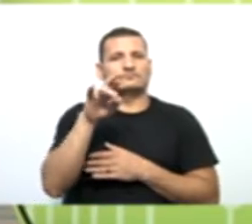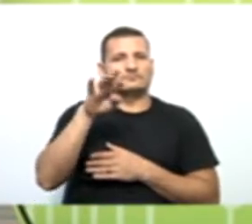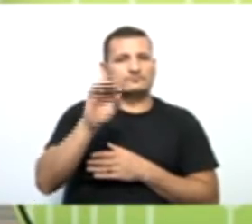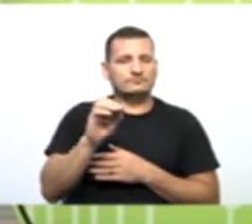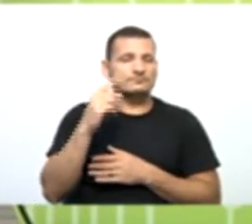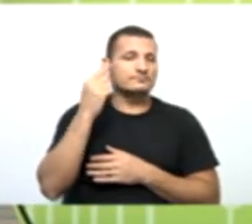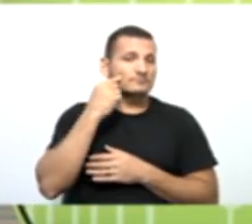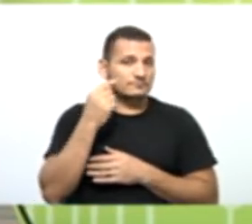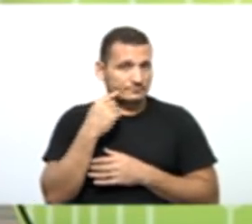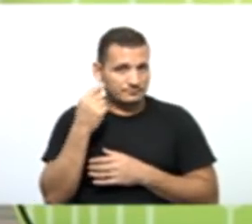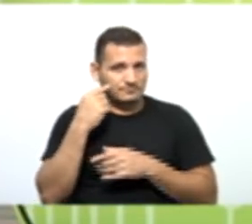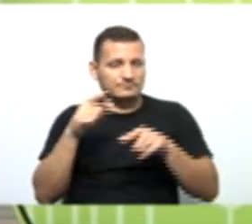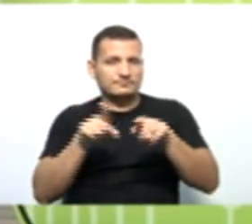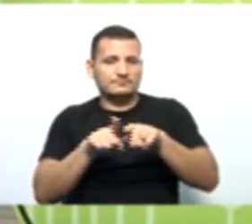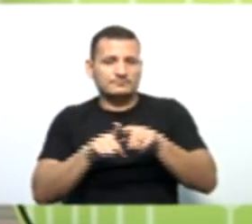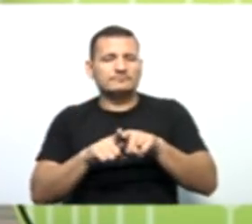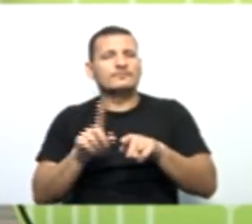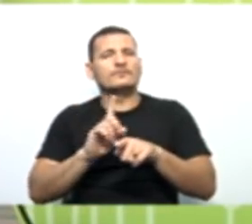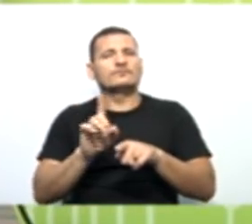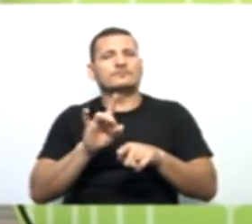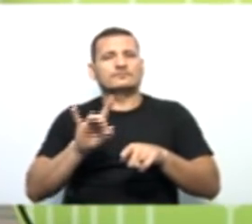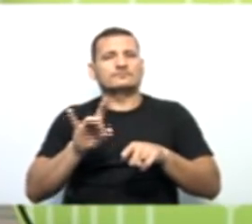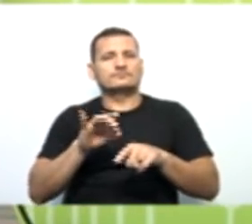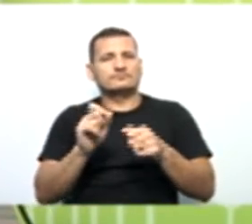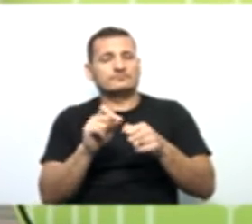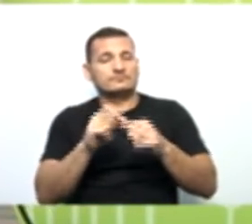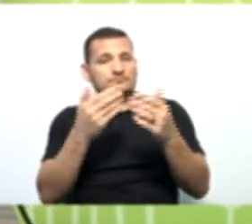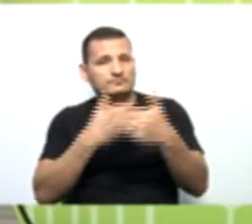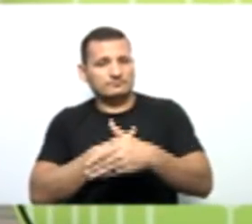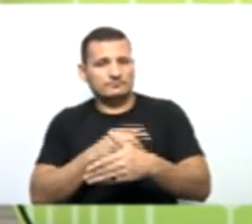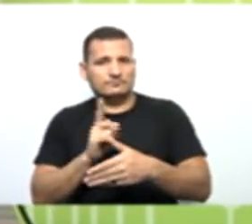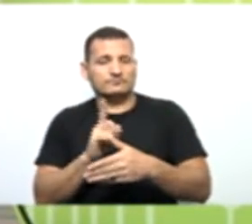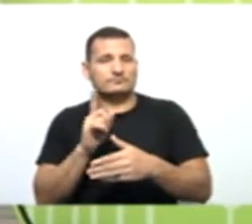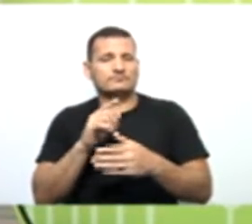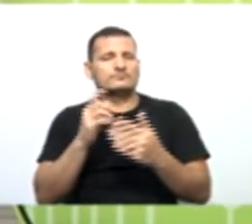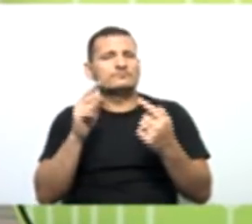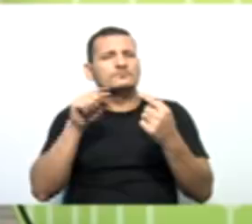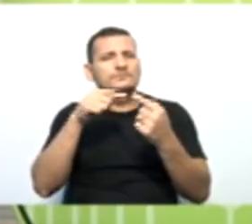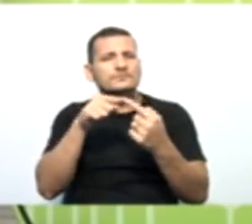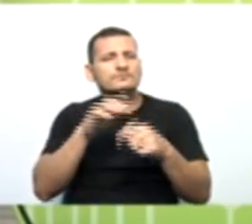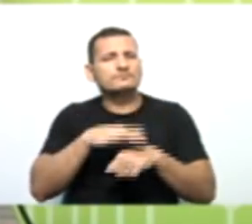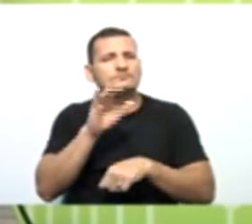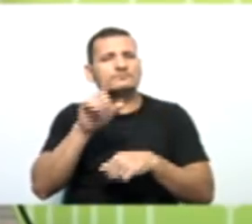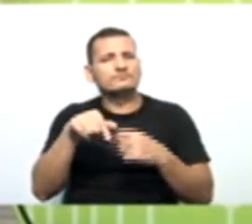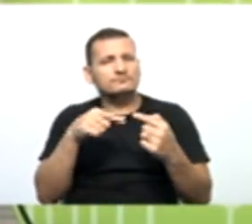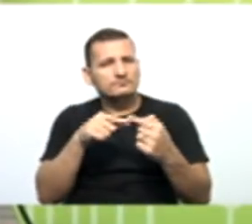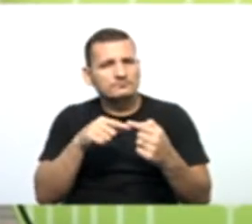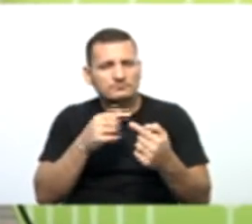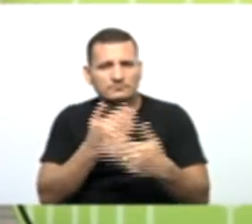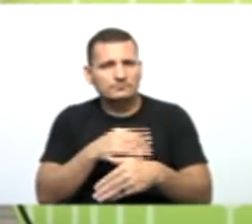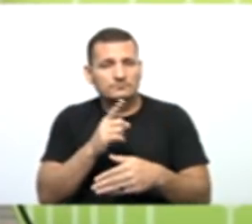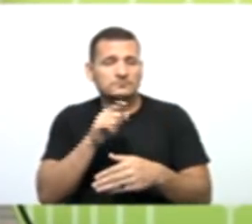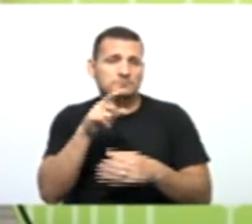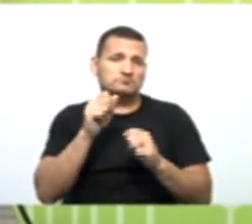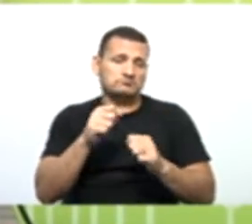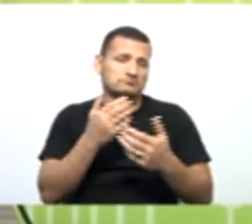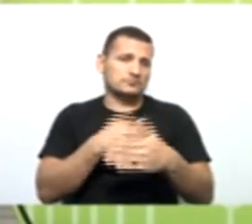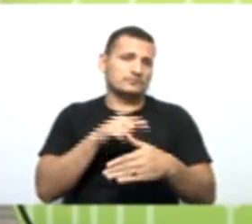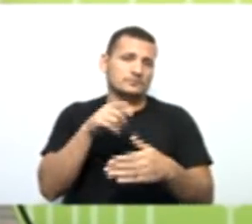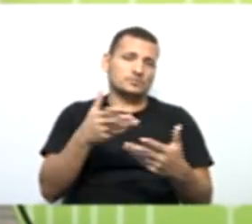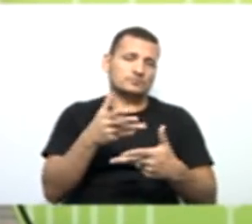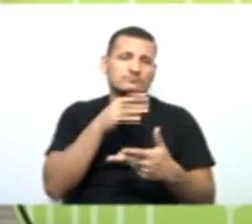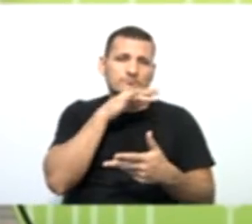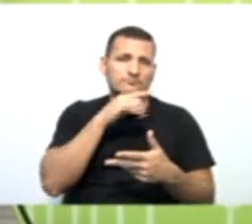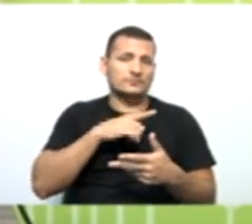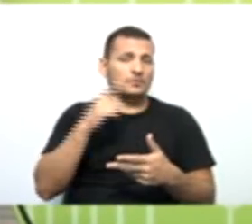está passando, não é simplesmente fazer a prova. O objetivo maior não é a prova. Você pode até se sair mal nessa prova hoje. Tem as